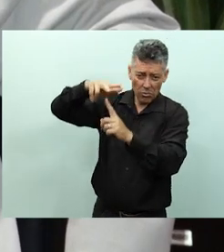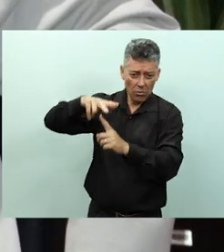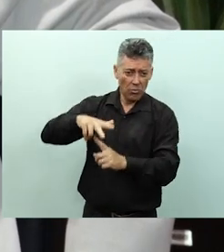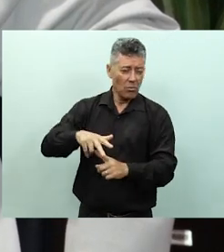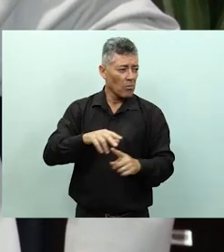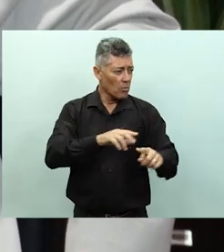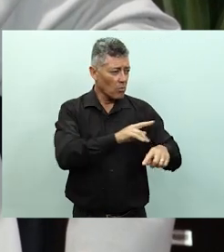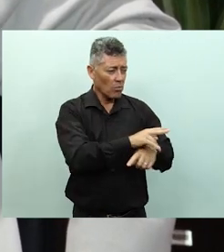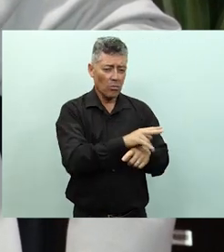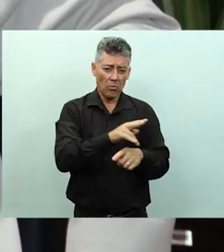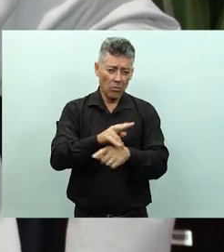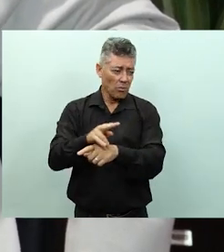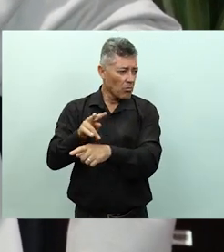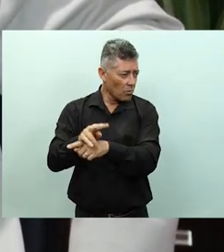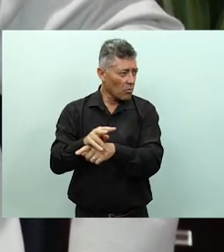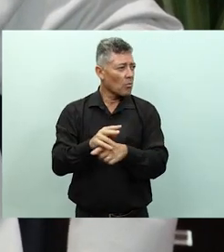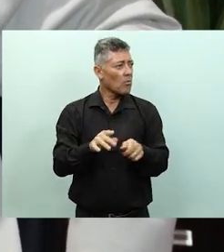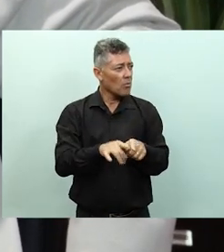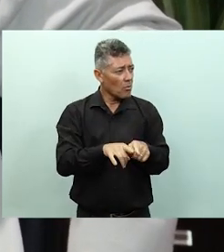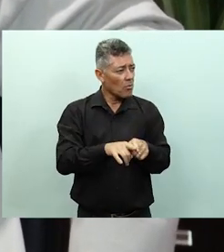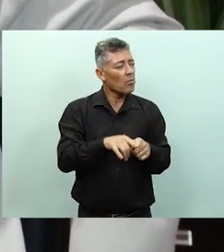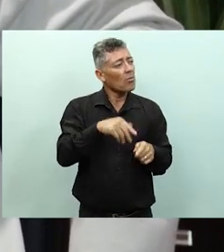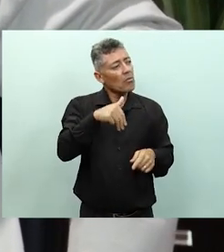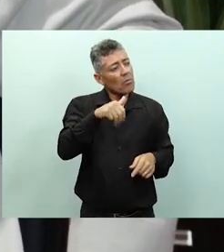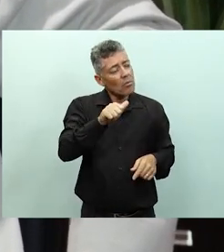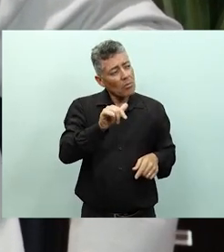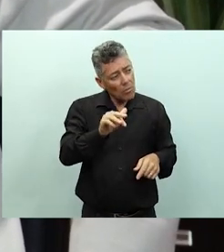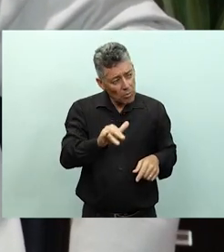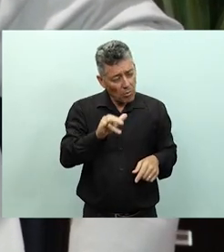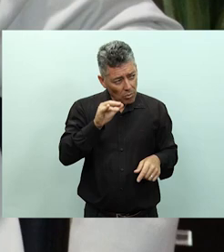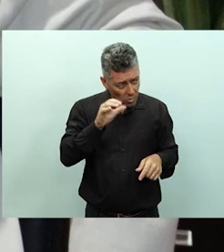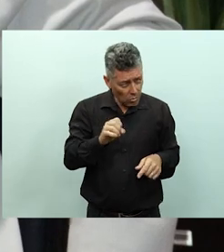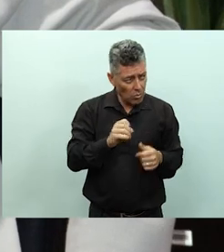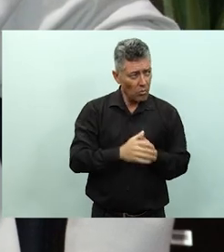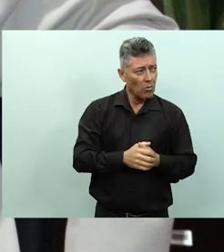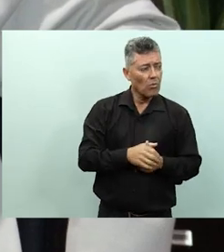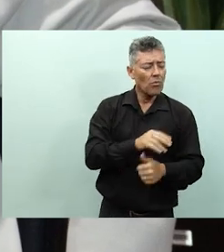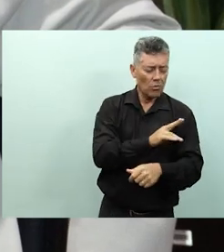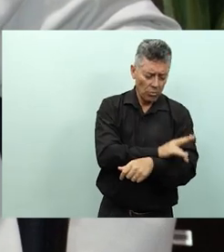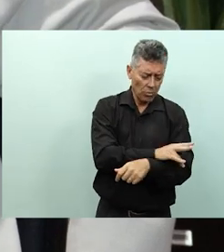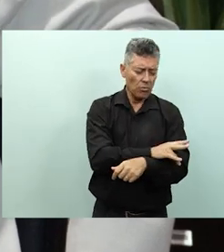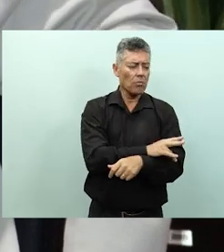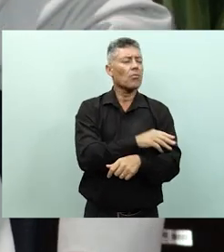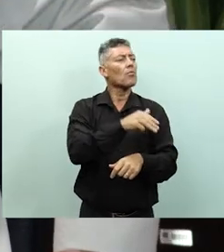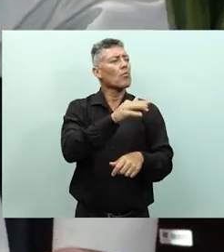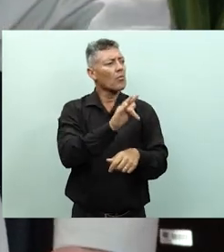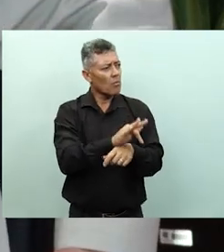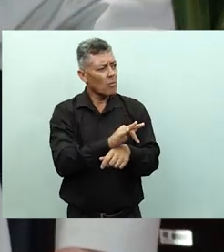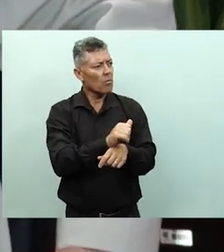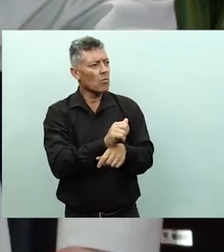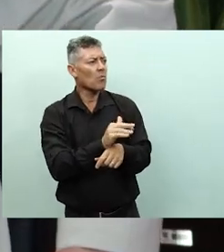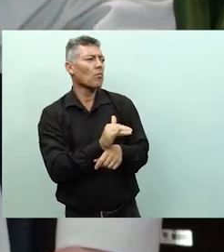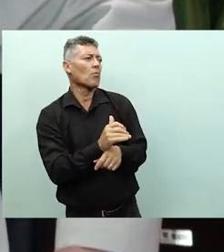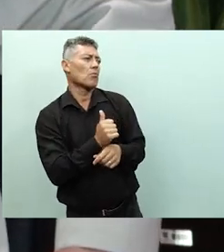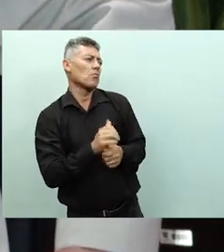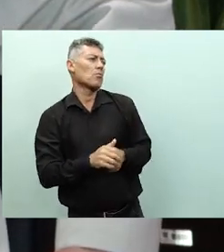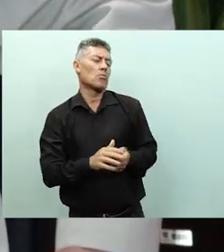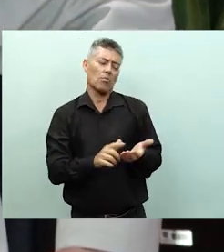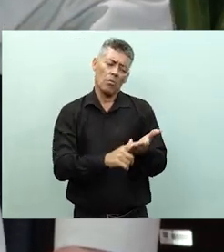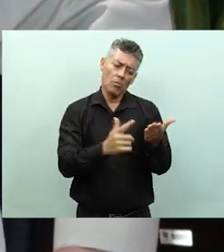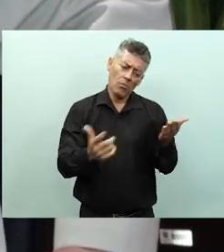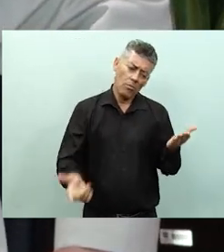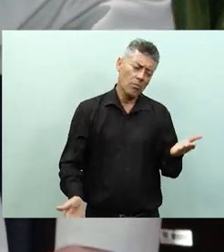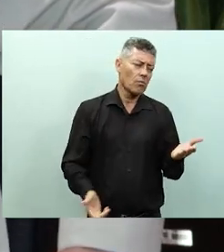o comandante Graco e com o comandante Márcio, filho de Graco, foi Vilma Maria de Faria, ela que descia nos